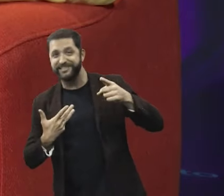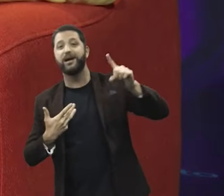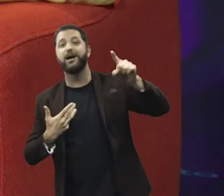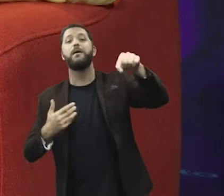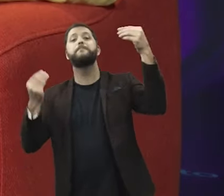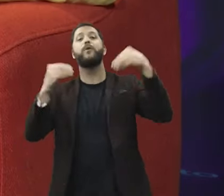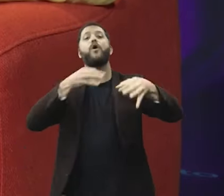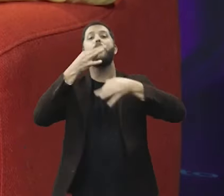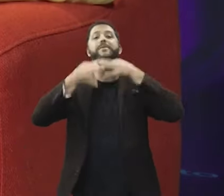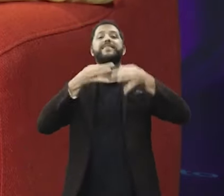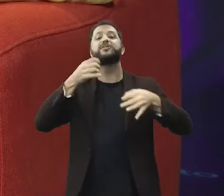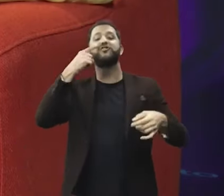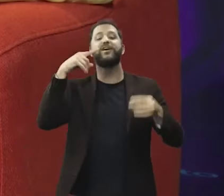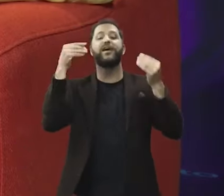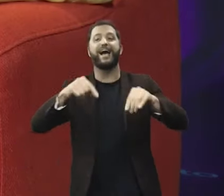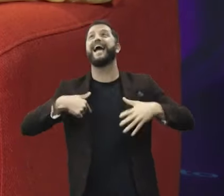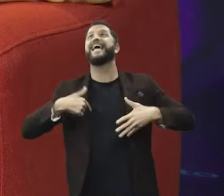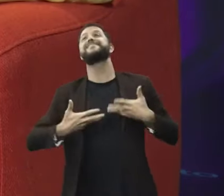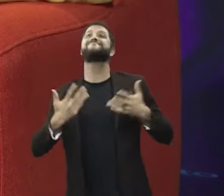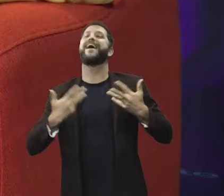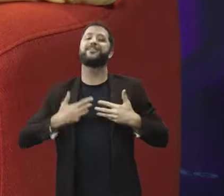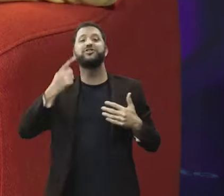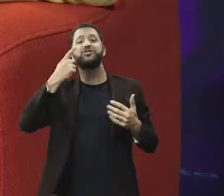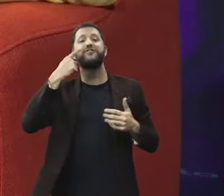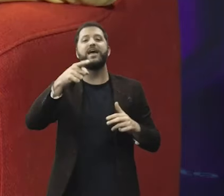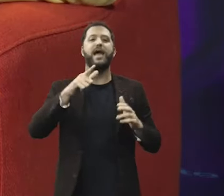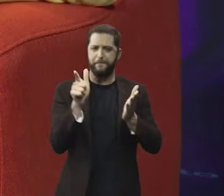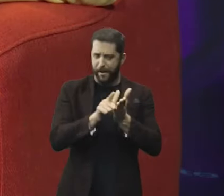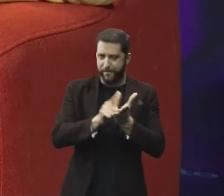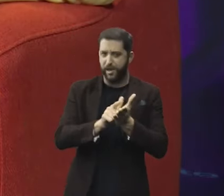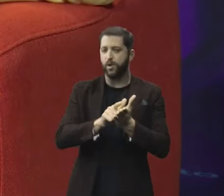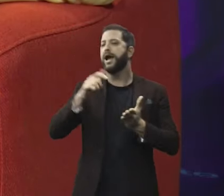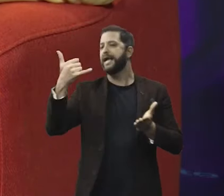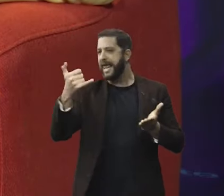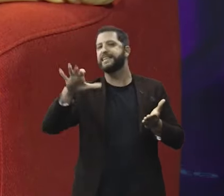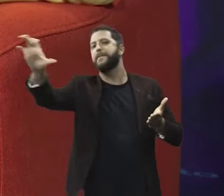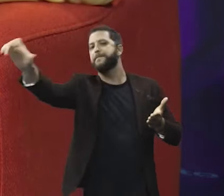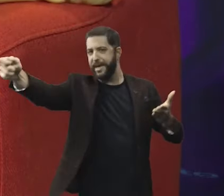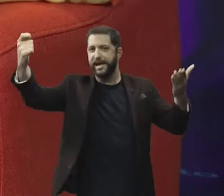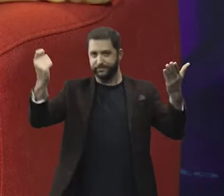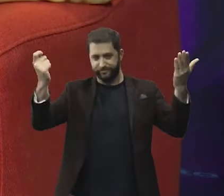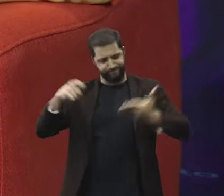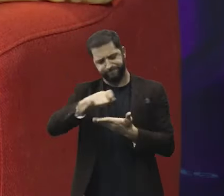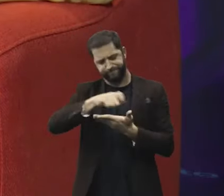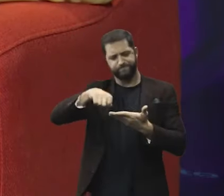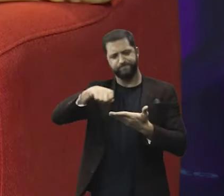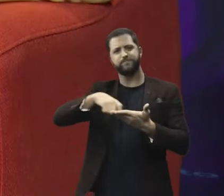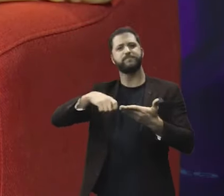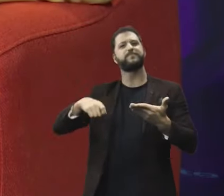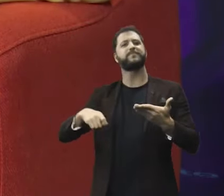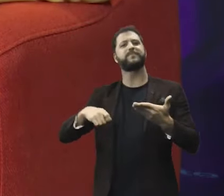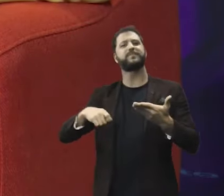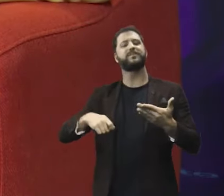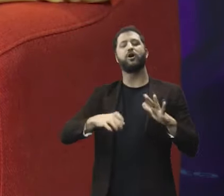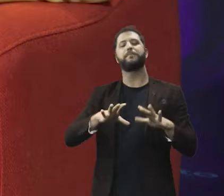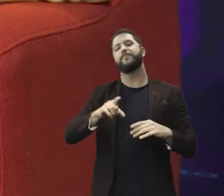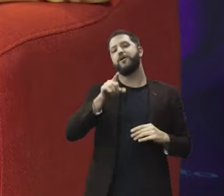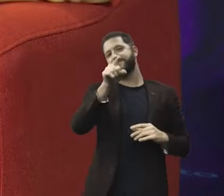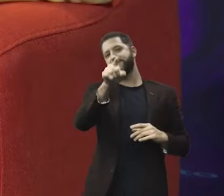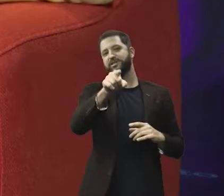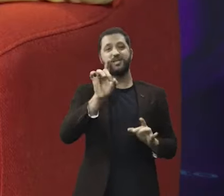mega hiper animado pega papel e caneta porque eu preciso que você não só aqui esteja assistindo uma